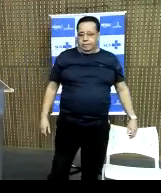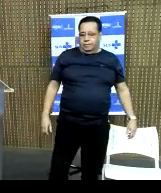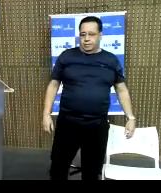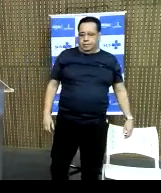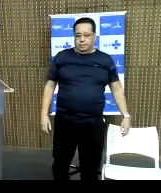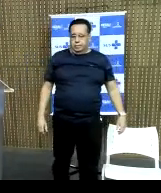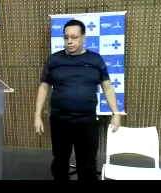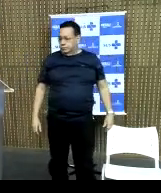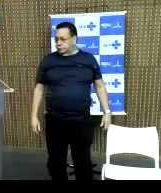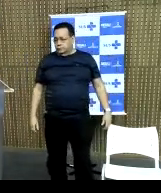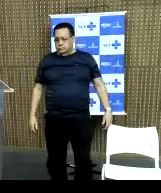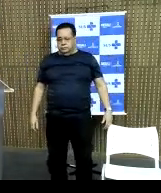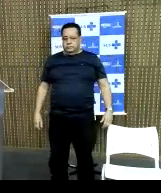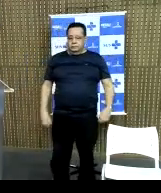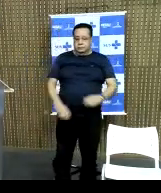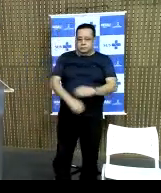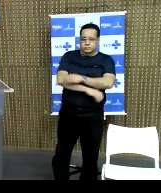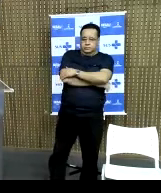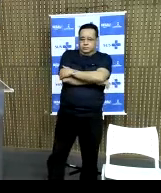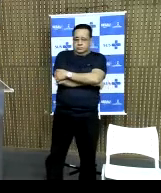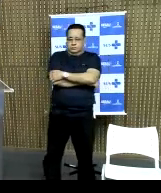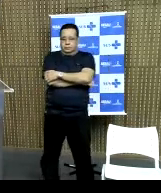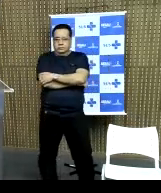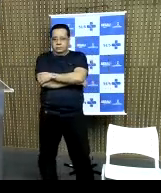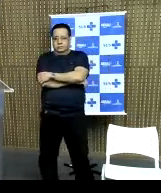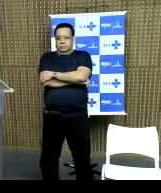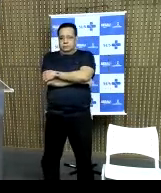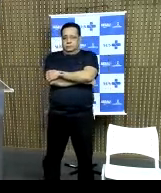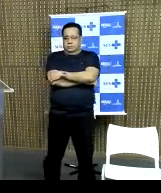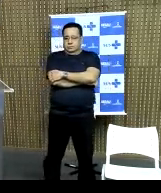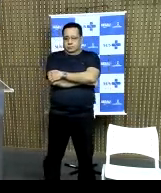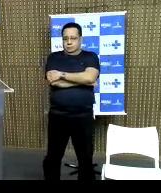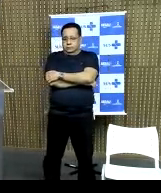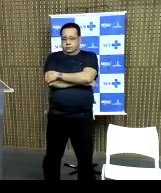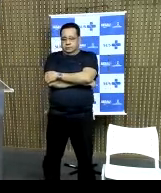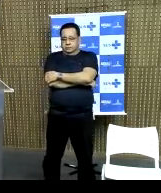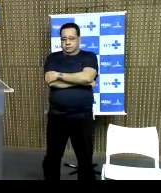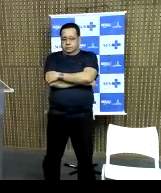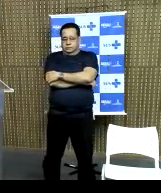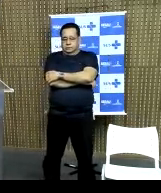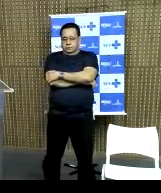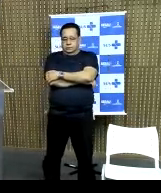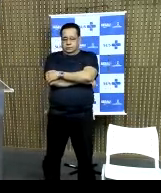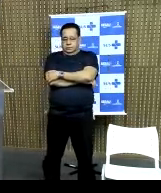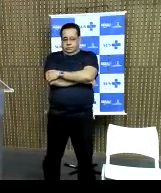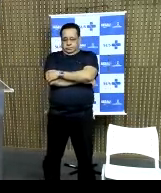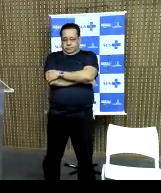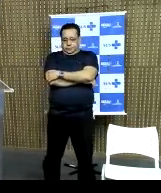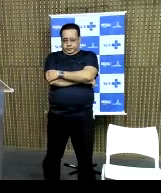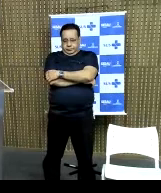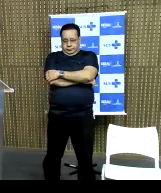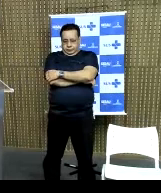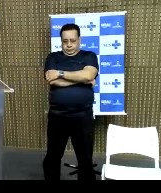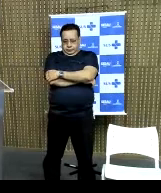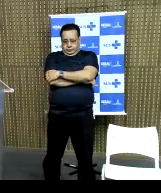Então, entre os alunos que já passaram pela unidade, já tivemos alunos da graduação de medicina, mas no